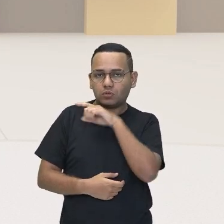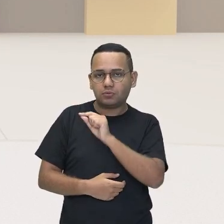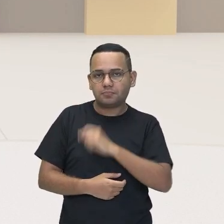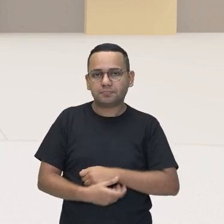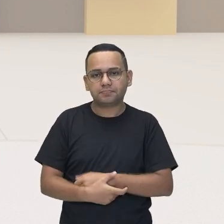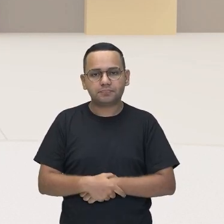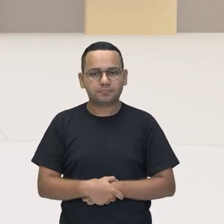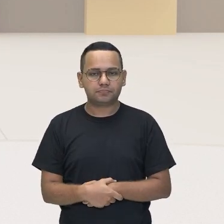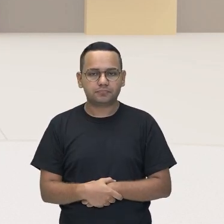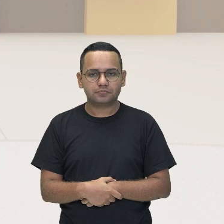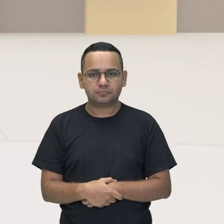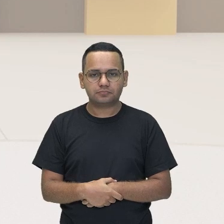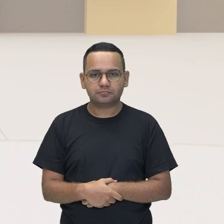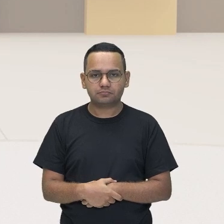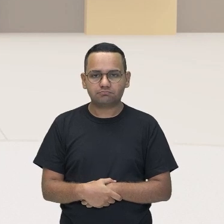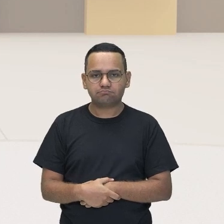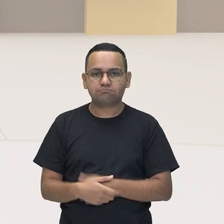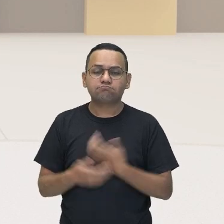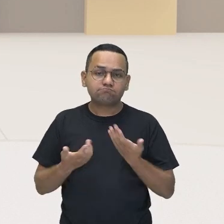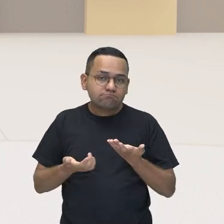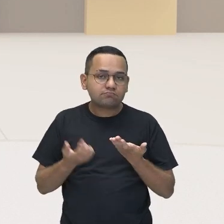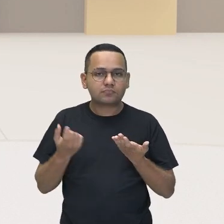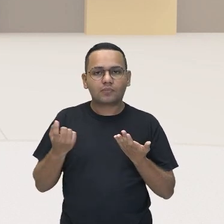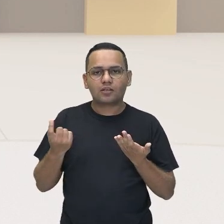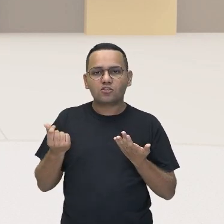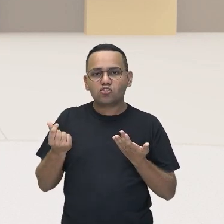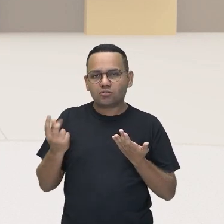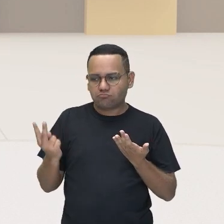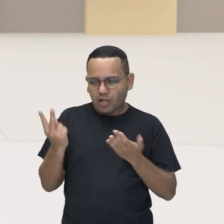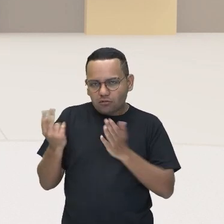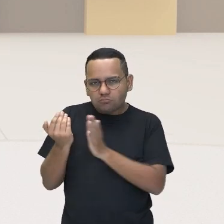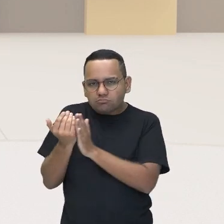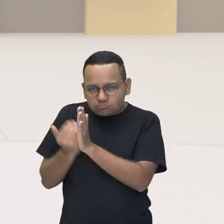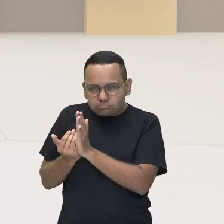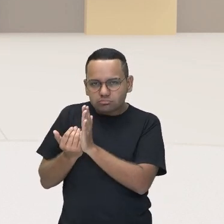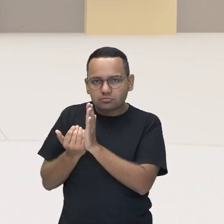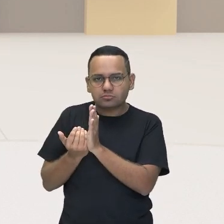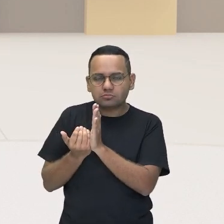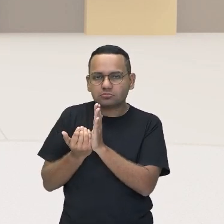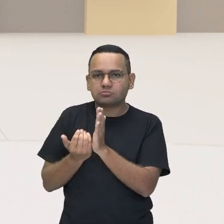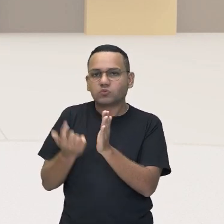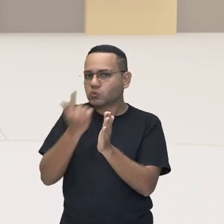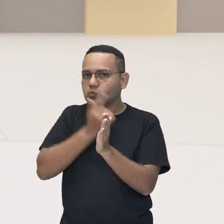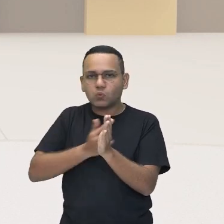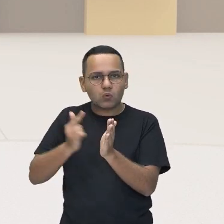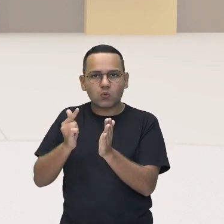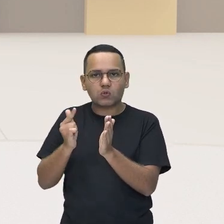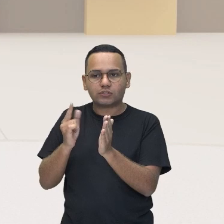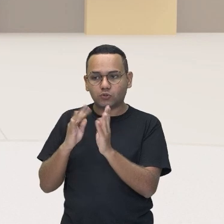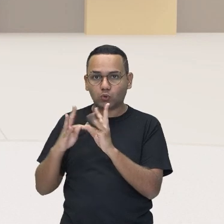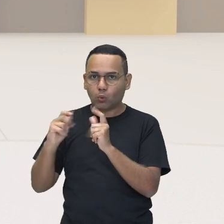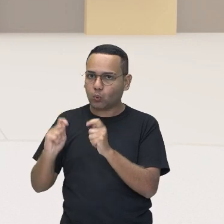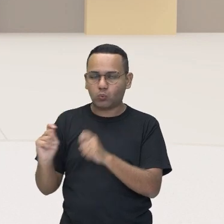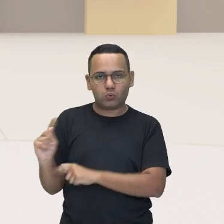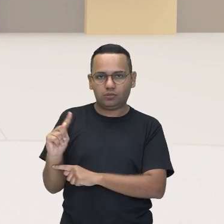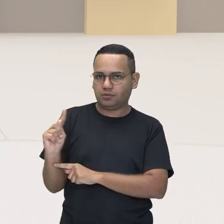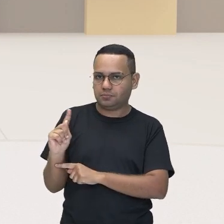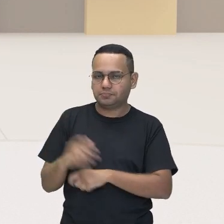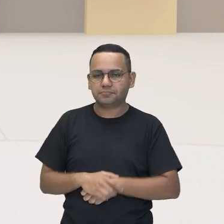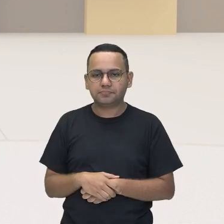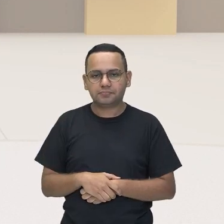desvantagens: valores reduzidos, porque não pode passar do valor que você vai receber ali do imposto de renda, né, da